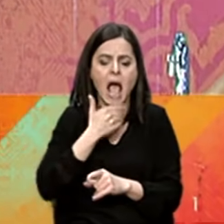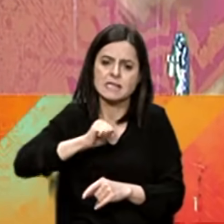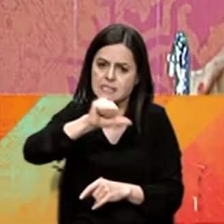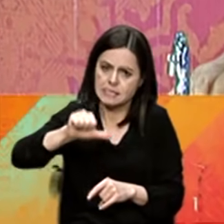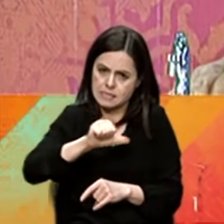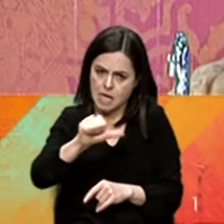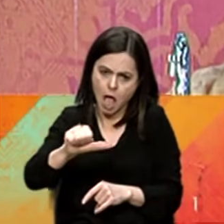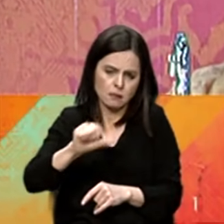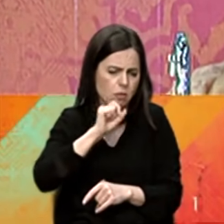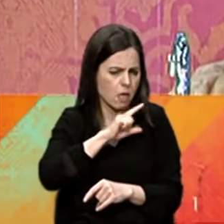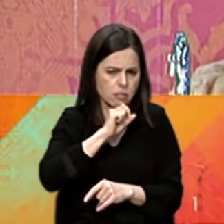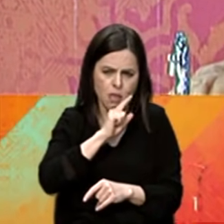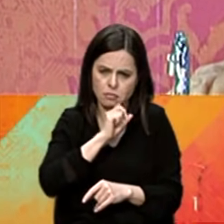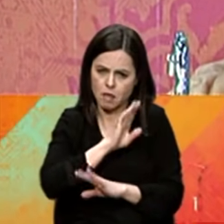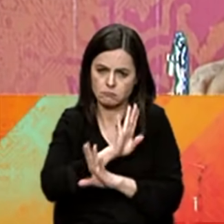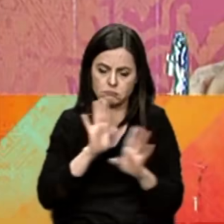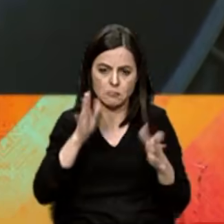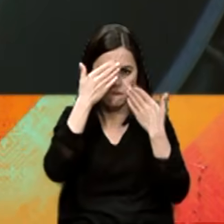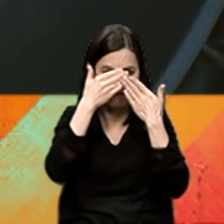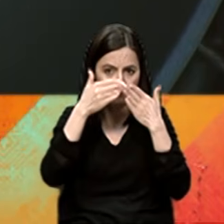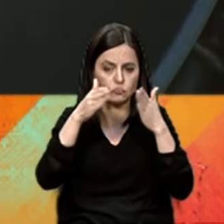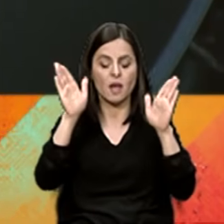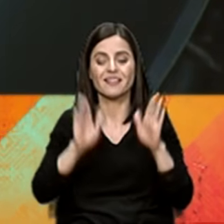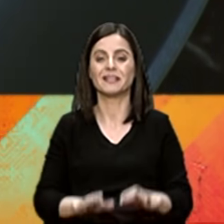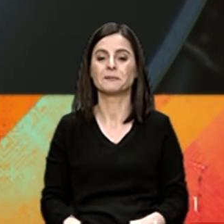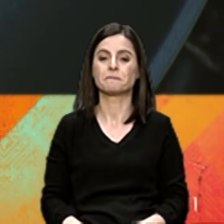Sim, no final, exato. Não é? Sésamo. É isso. Para fazer cheira.